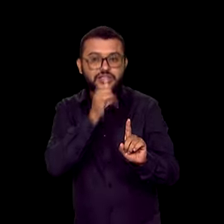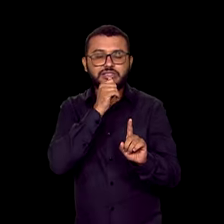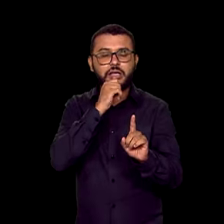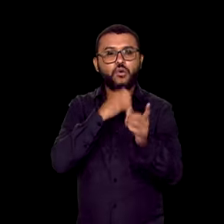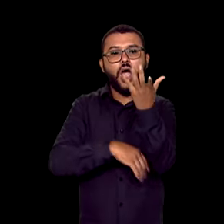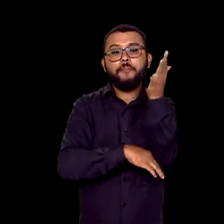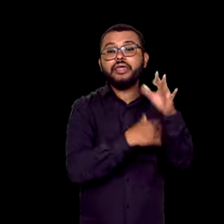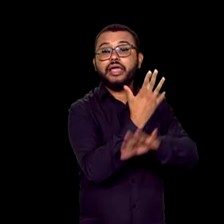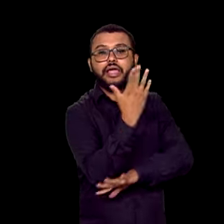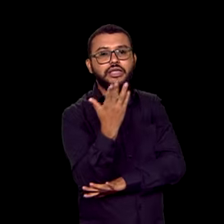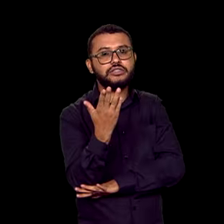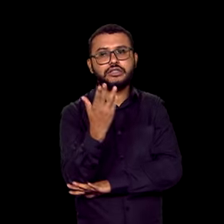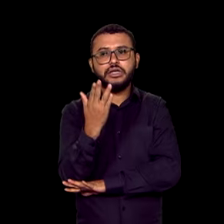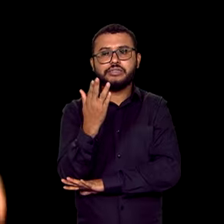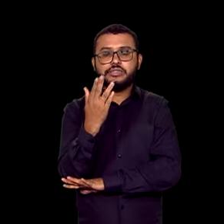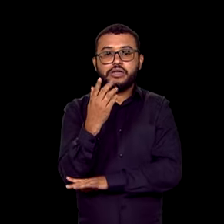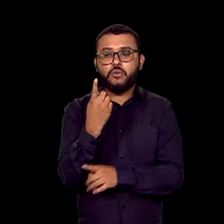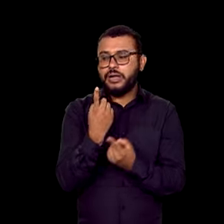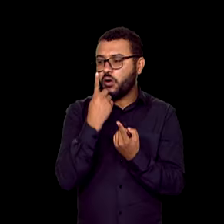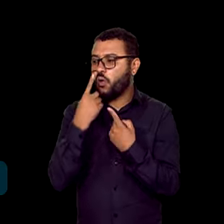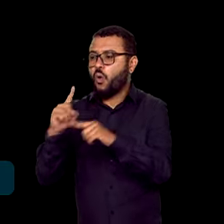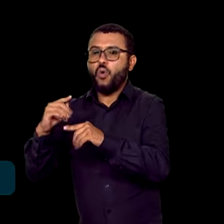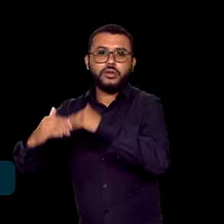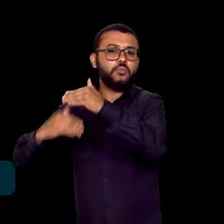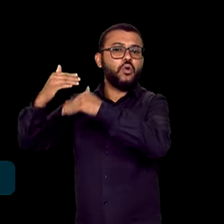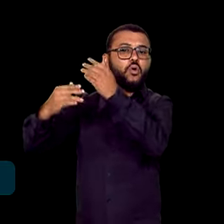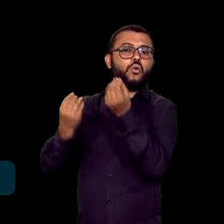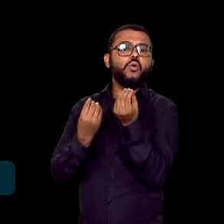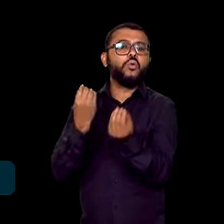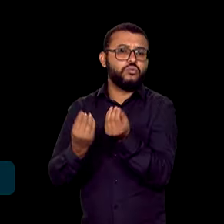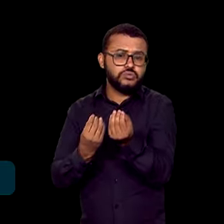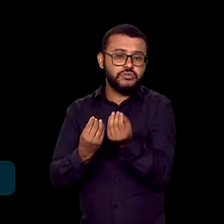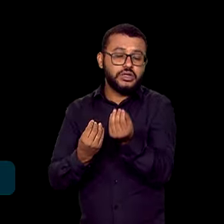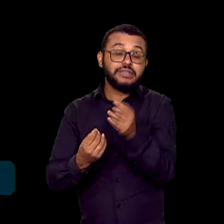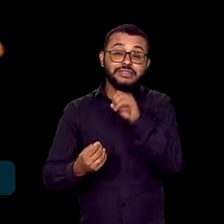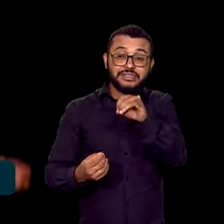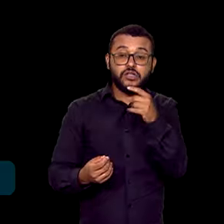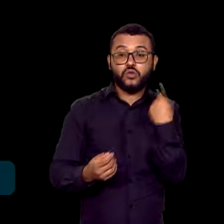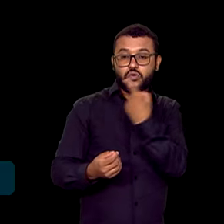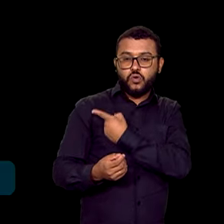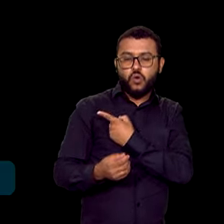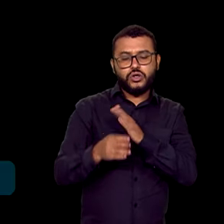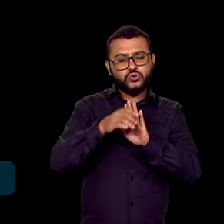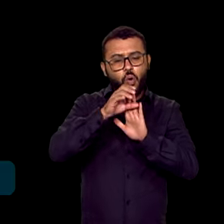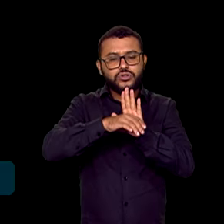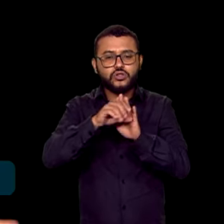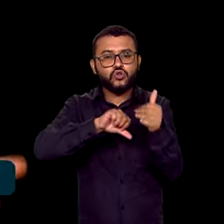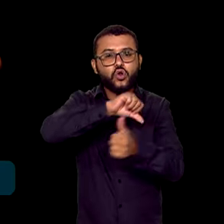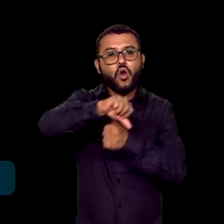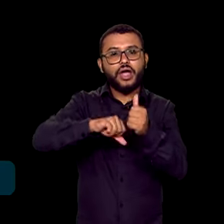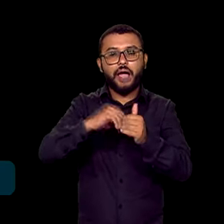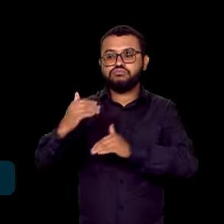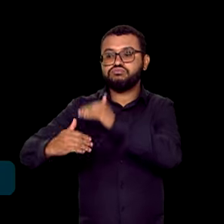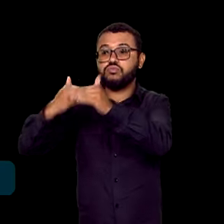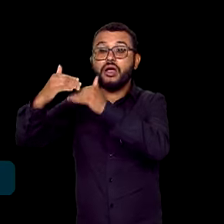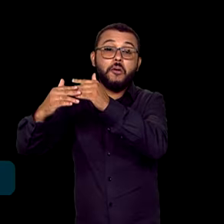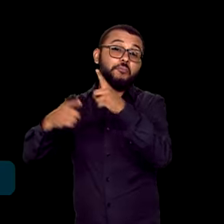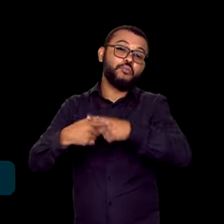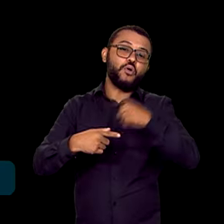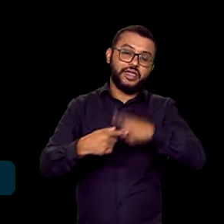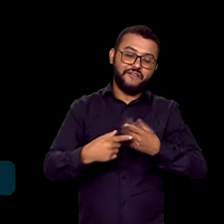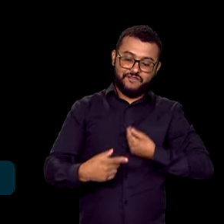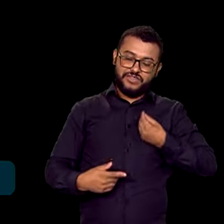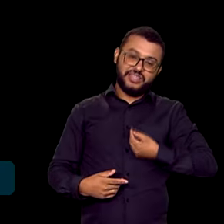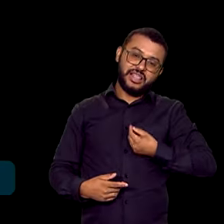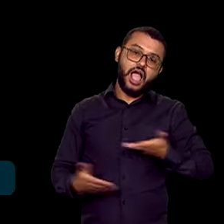ambiental fosse contra o que a gente chama de progresso. A não ser que a gente reconceitue progresso. Porque o que a gente está vivendo,